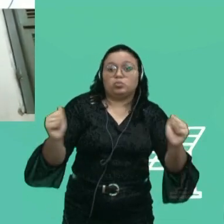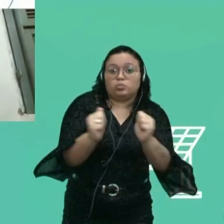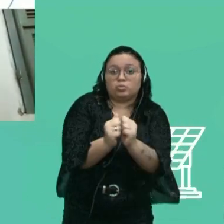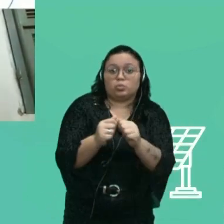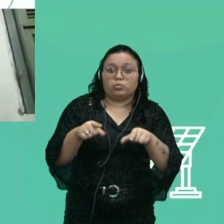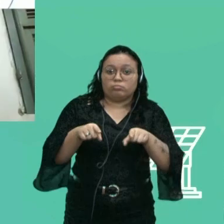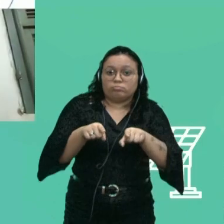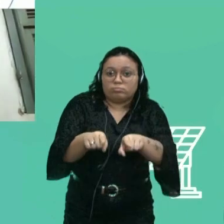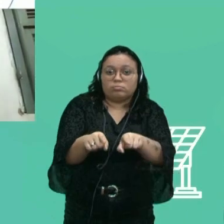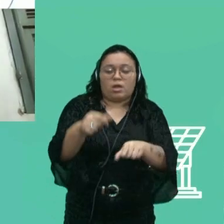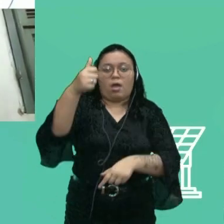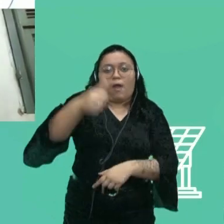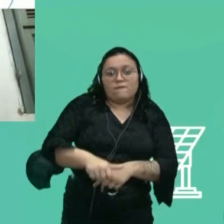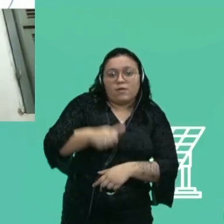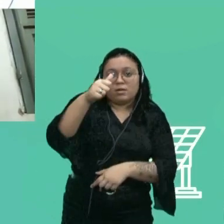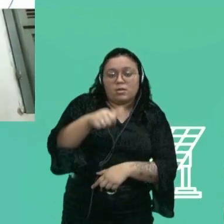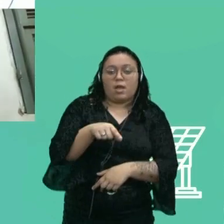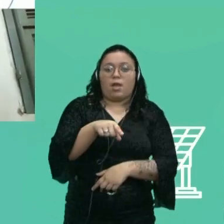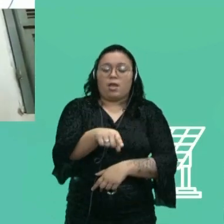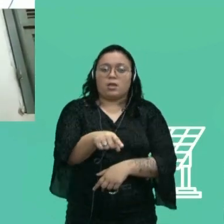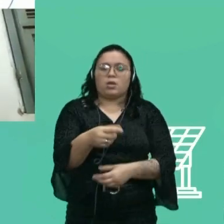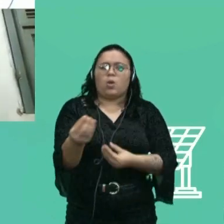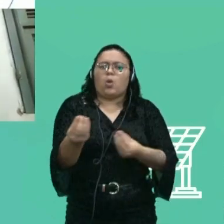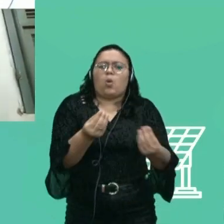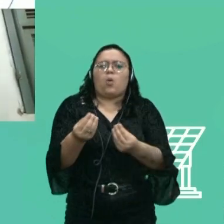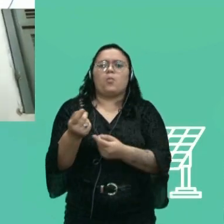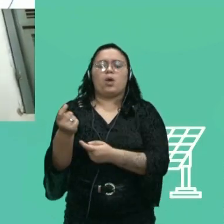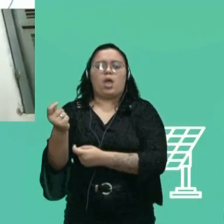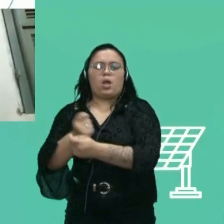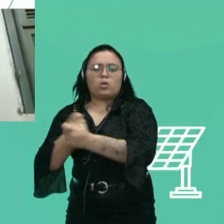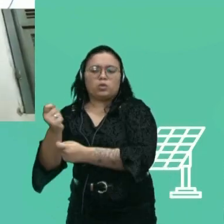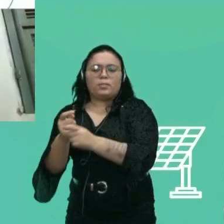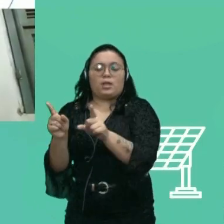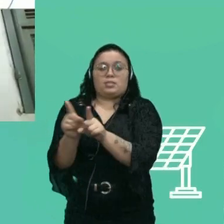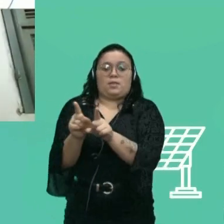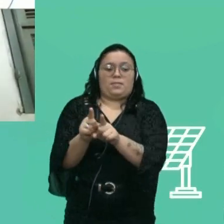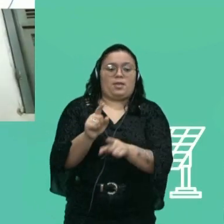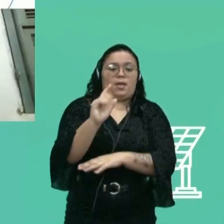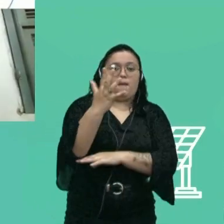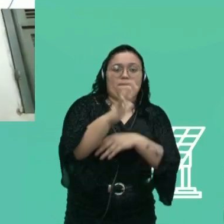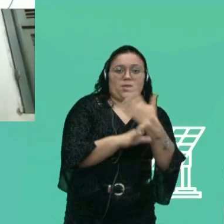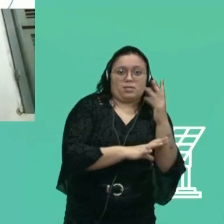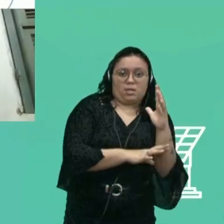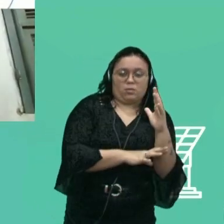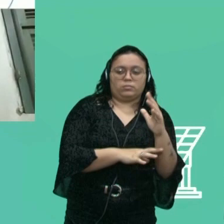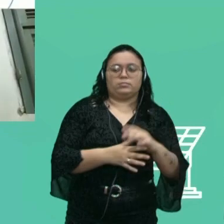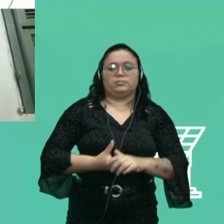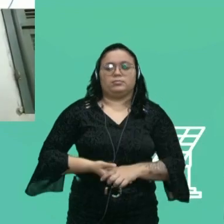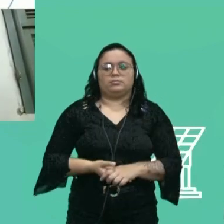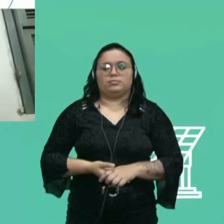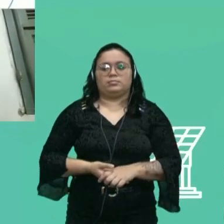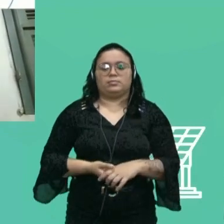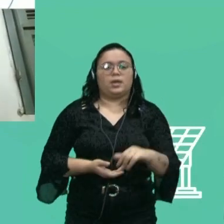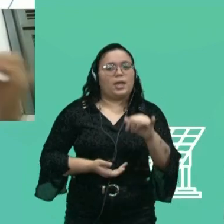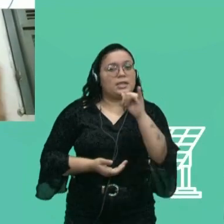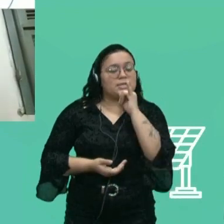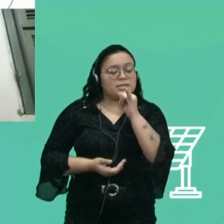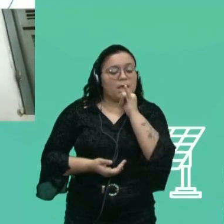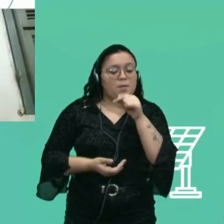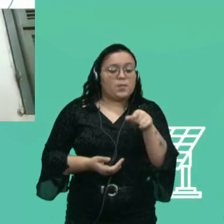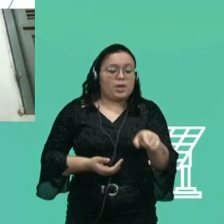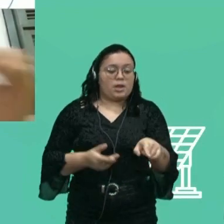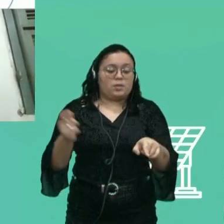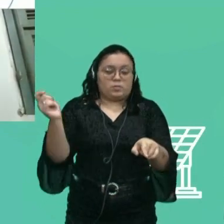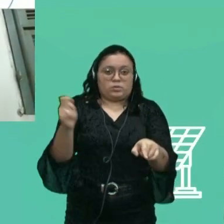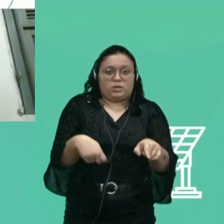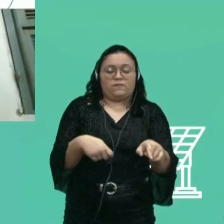podemos avaliá-lo de forma econômica e ambiental. Tá? A exemplo, podemos empregar